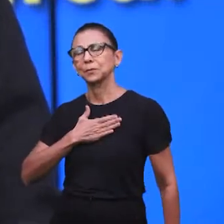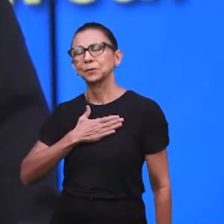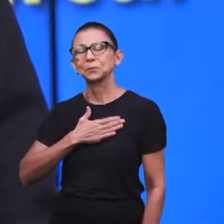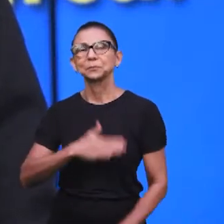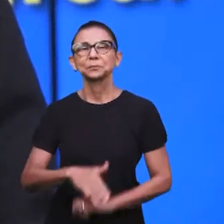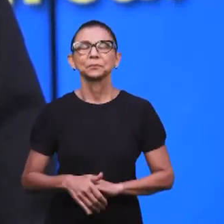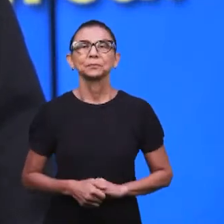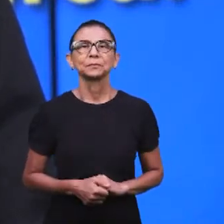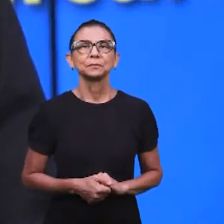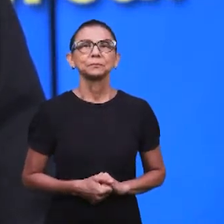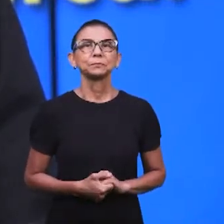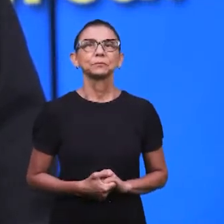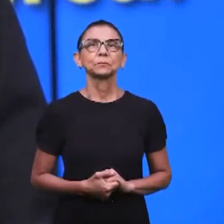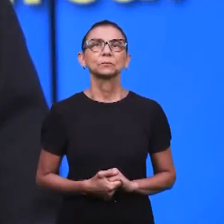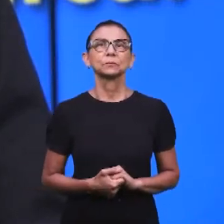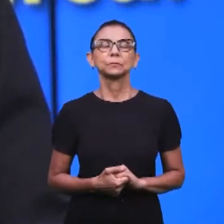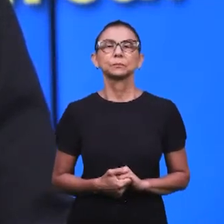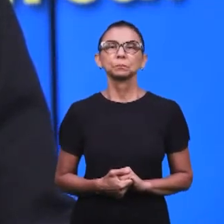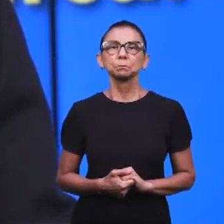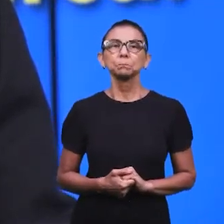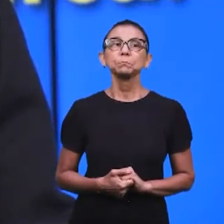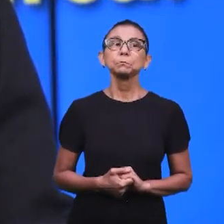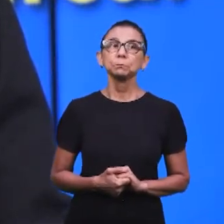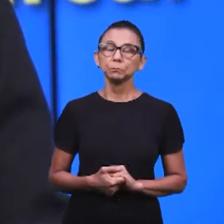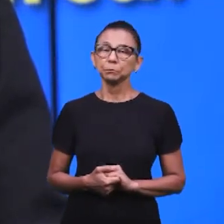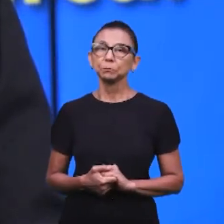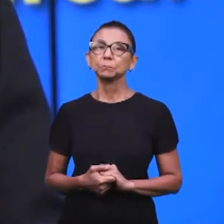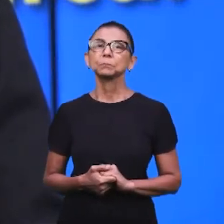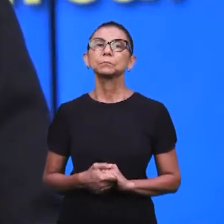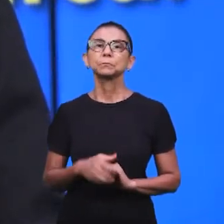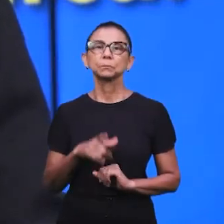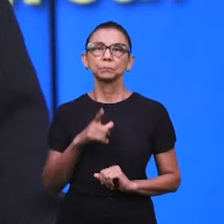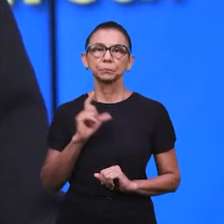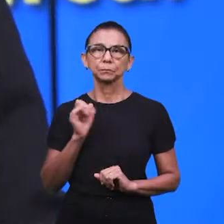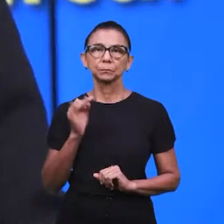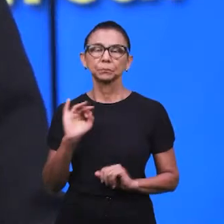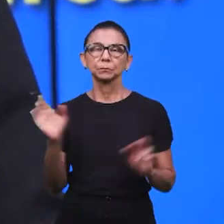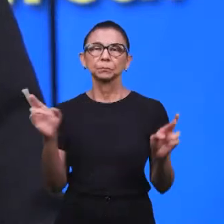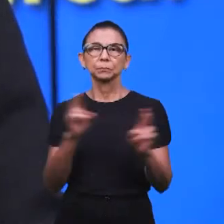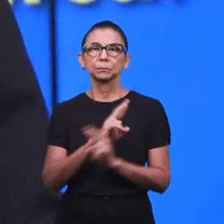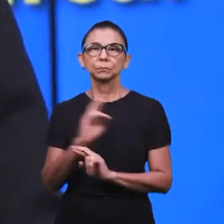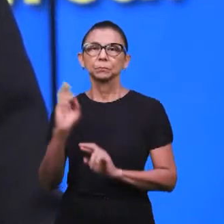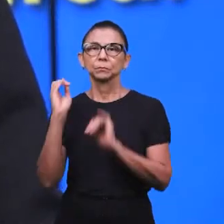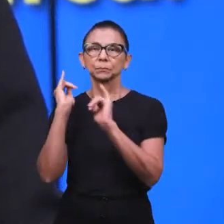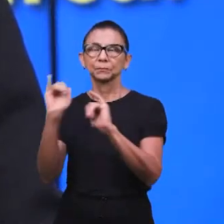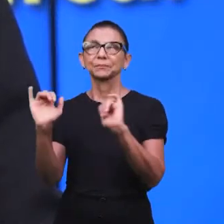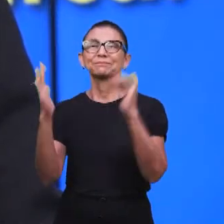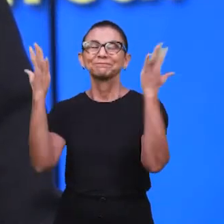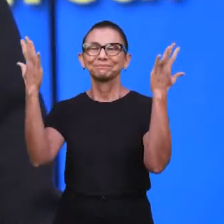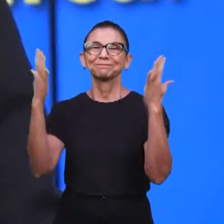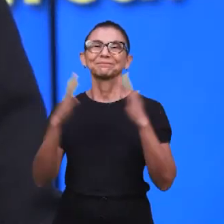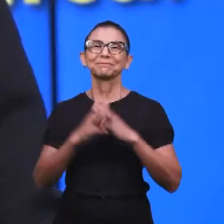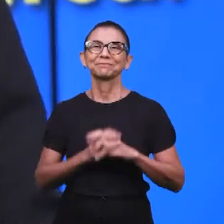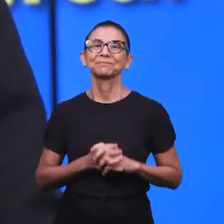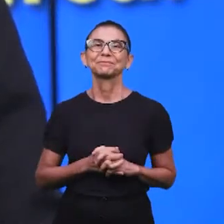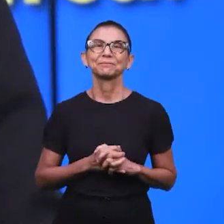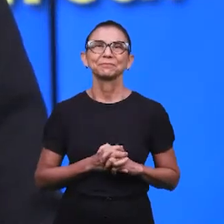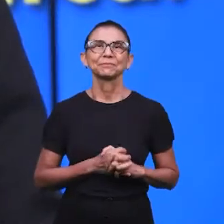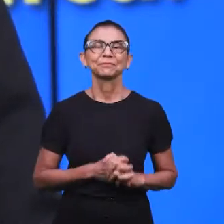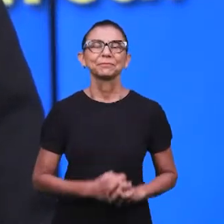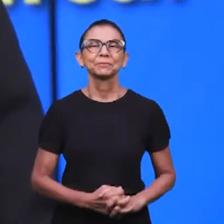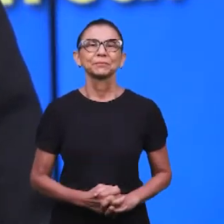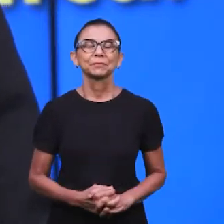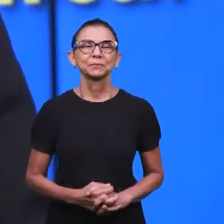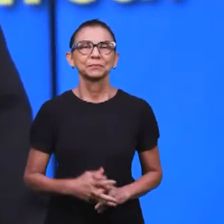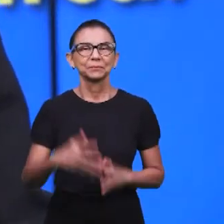volta, amado meu. Então, isso é exatamente a relação existente com a mensagem que foi anunciada no Trombetas e Festas.